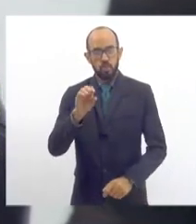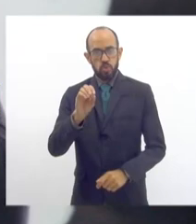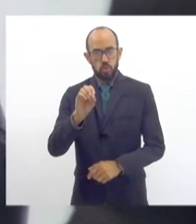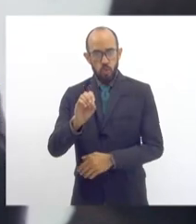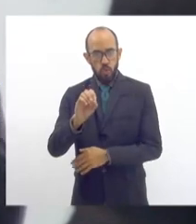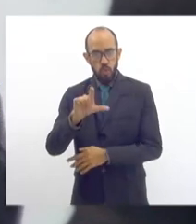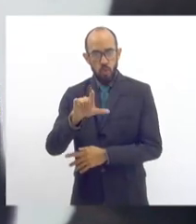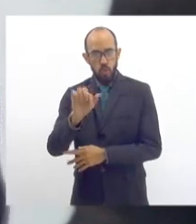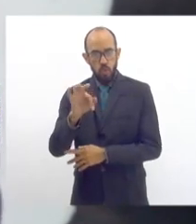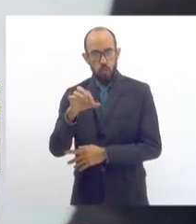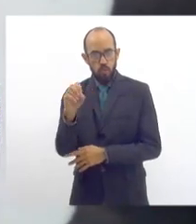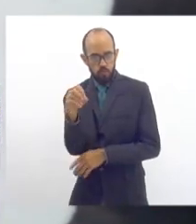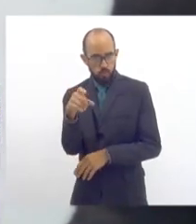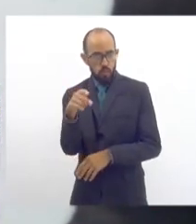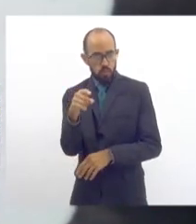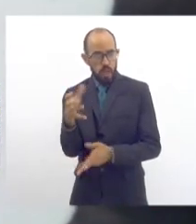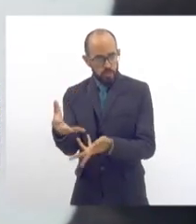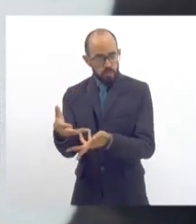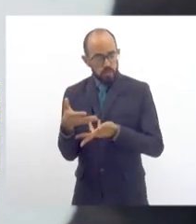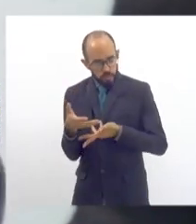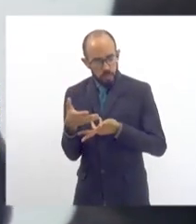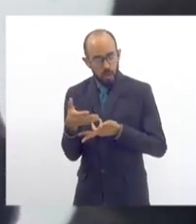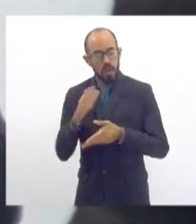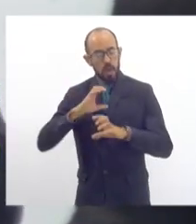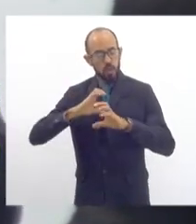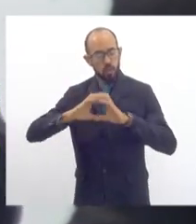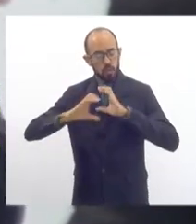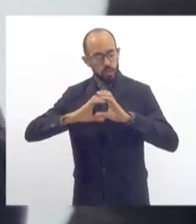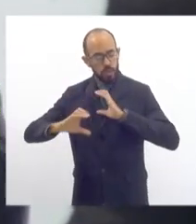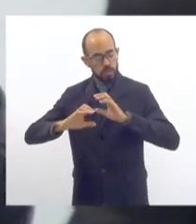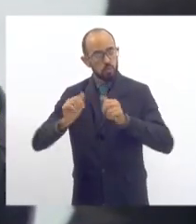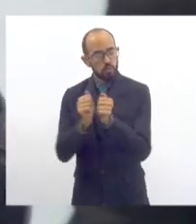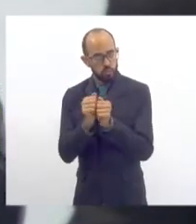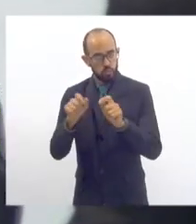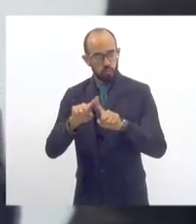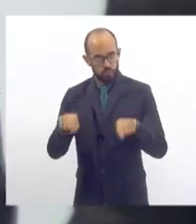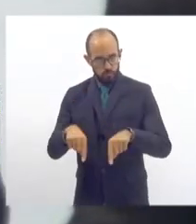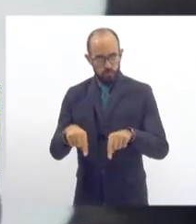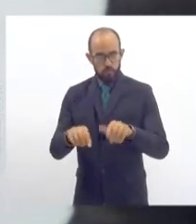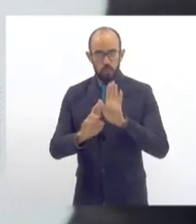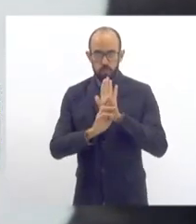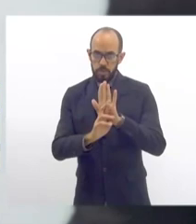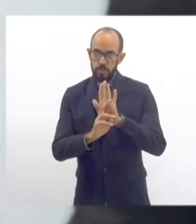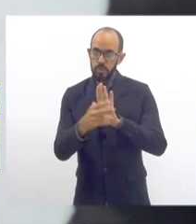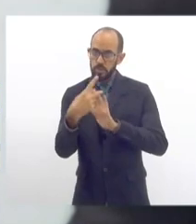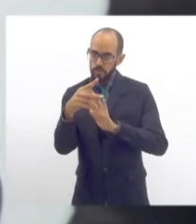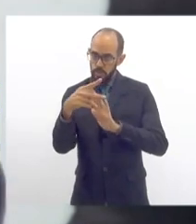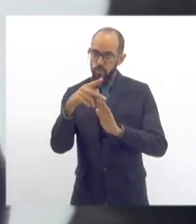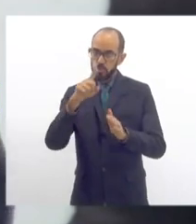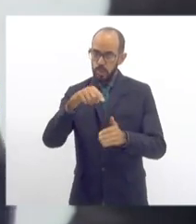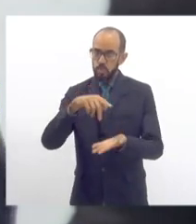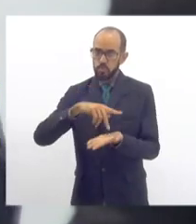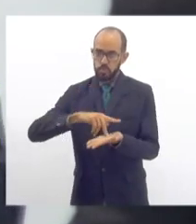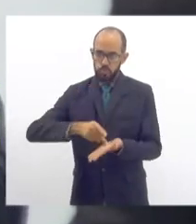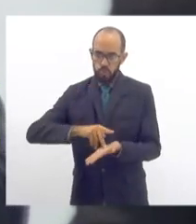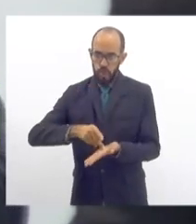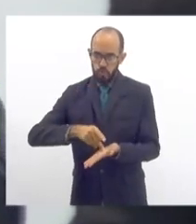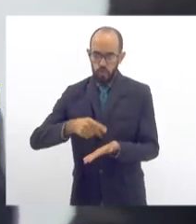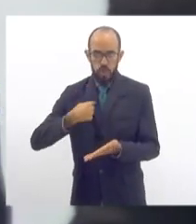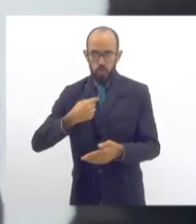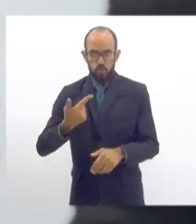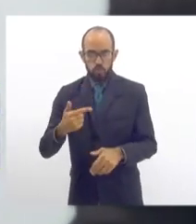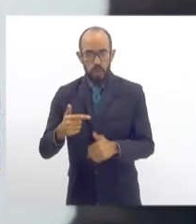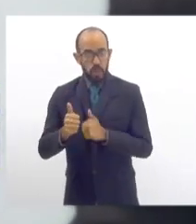sido acessível às discussões com os servidores, representantes de vocês do sindicato. Eu não tenho acompanhado as